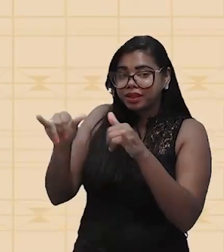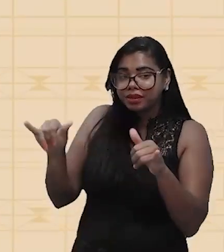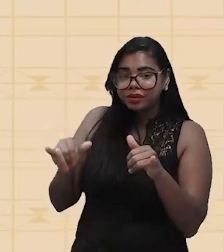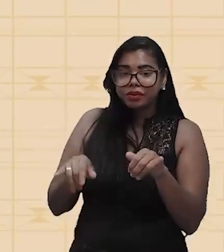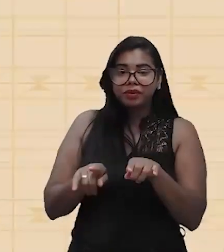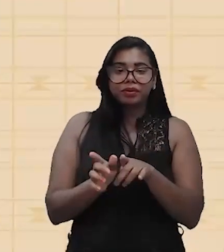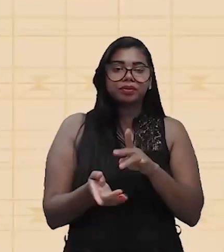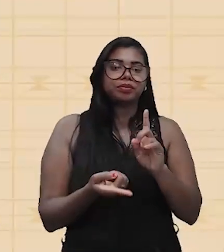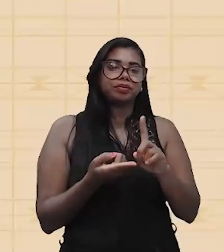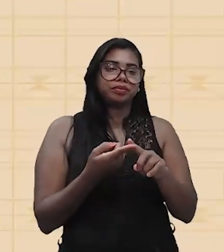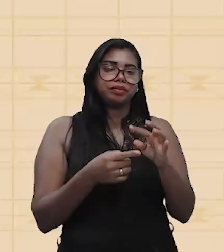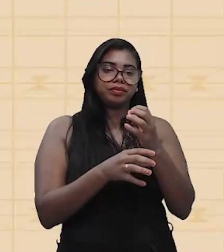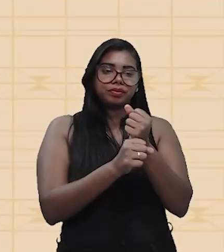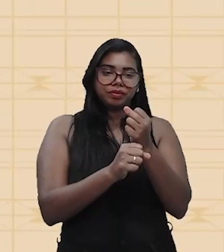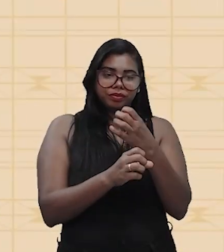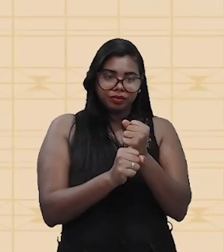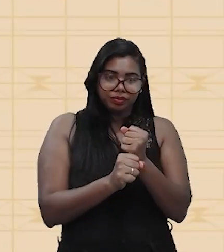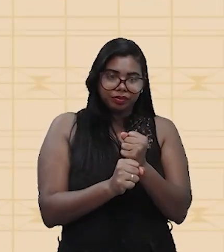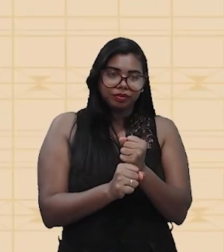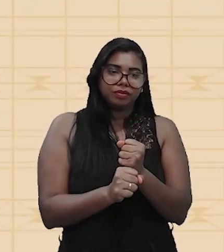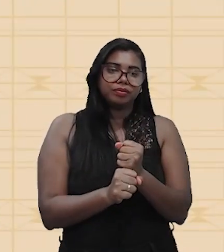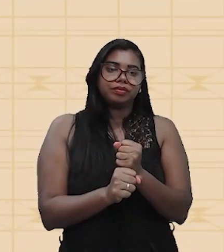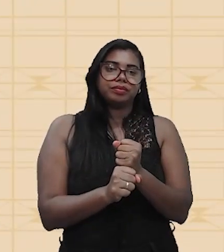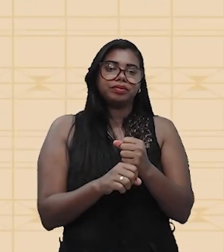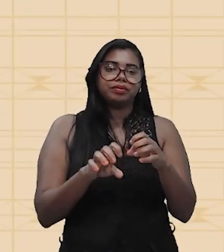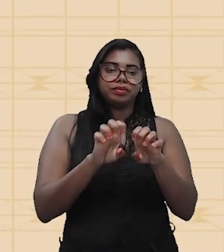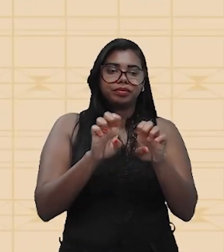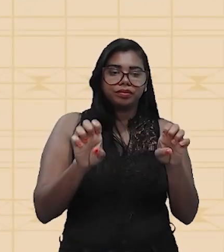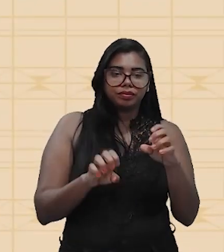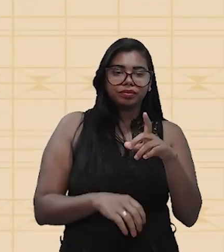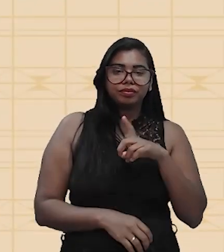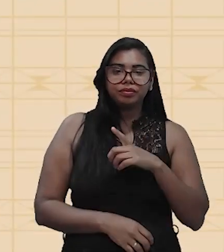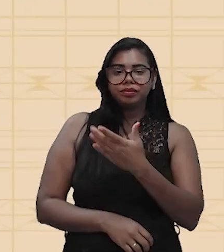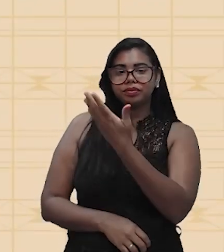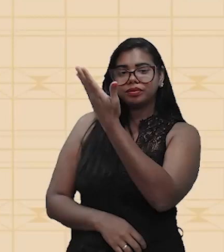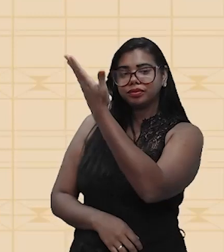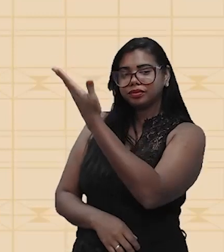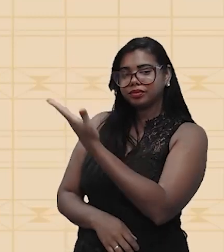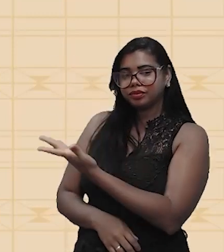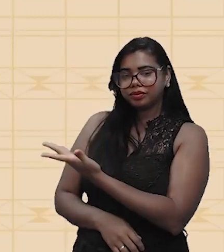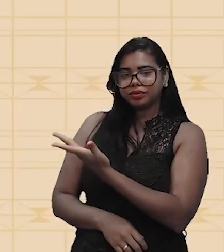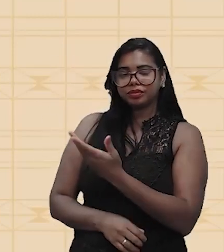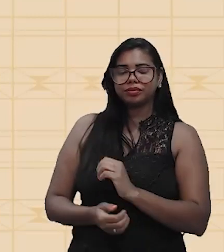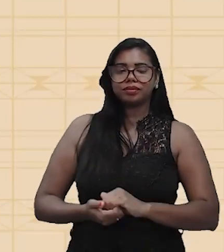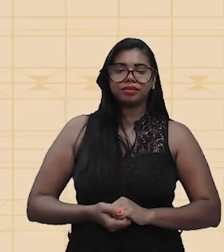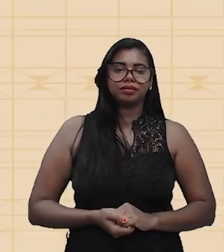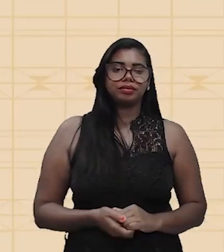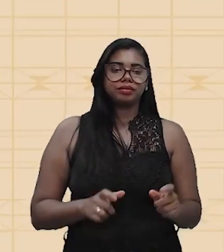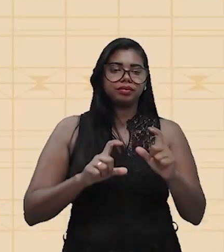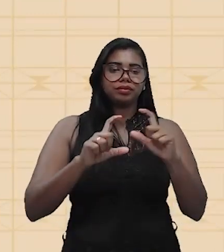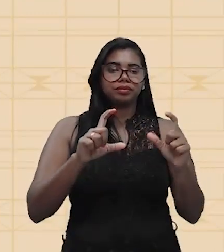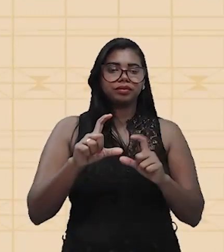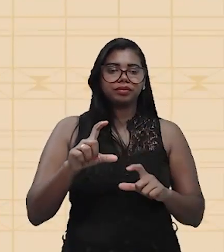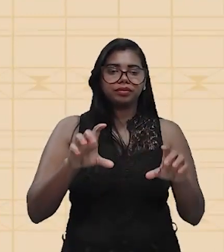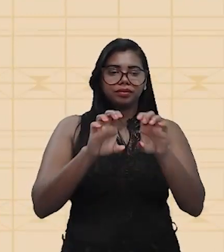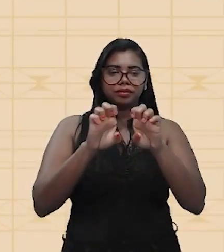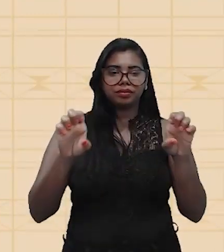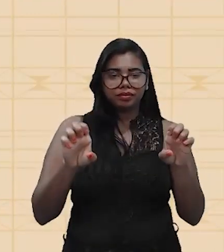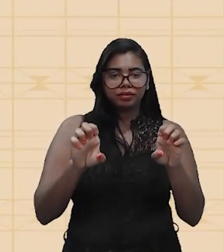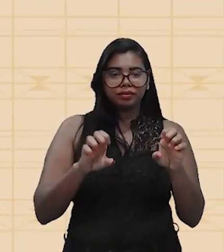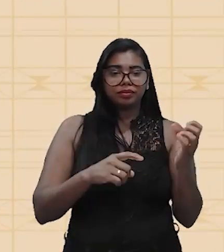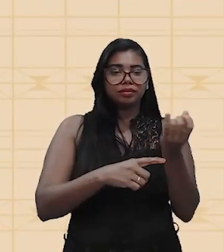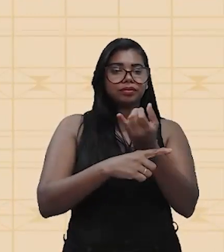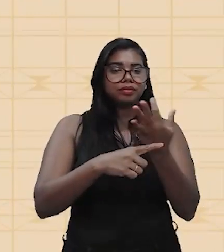para calcular o resistor equivalente, nós temos essa expressão que você está vendo aí, onde você tem a fração de 1 sobre o